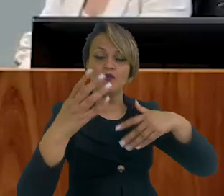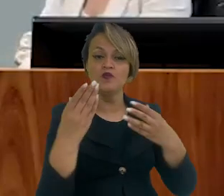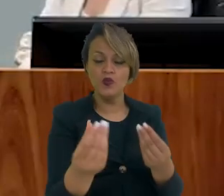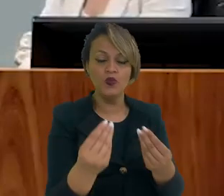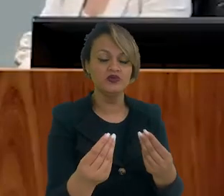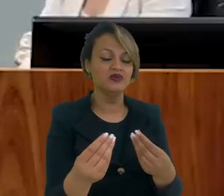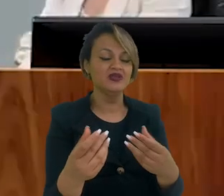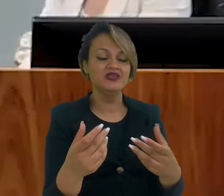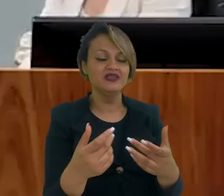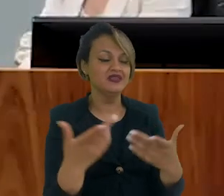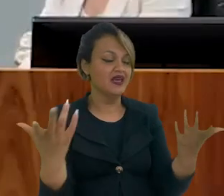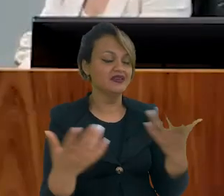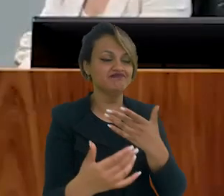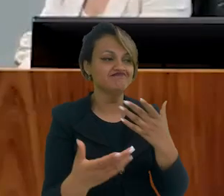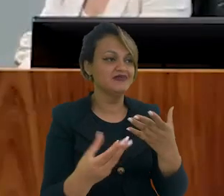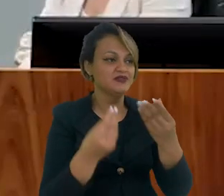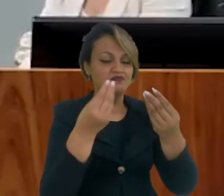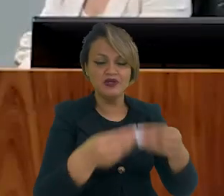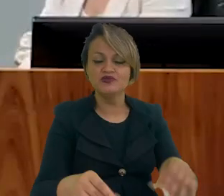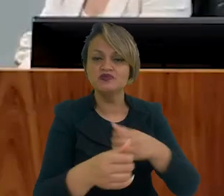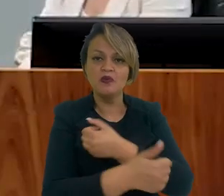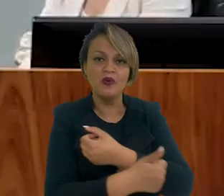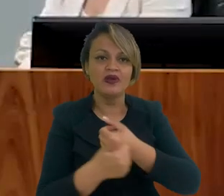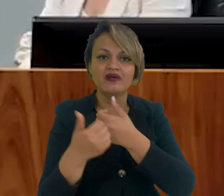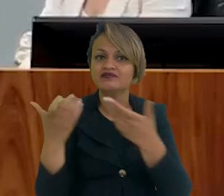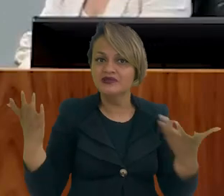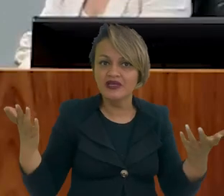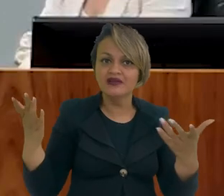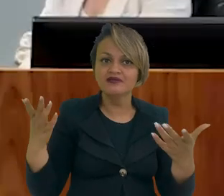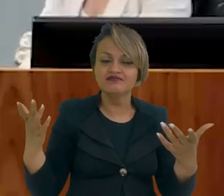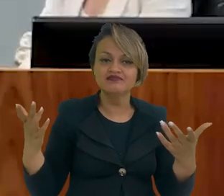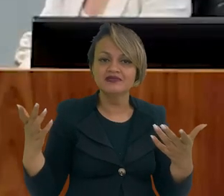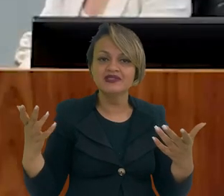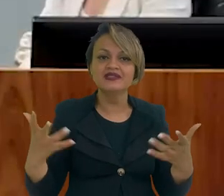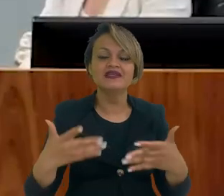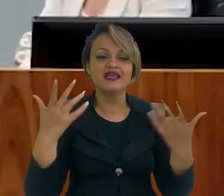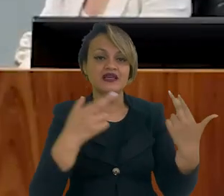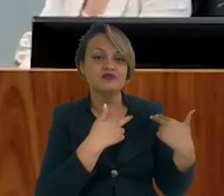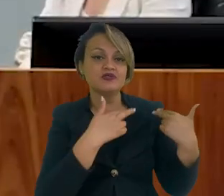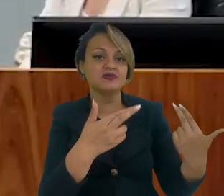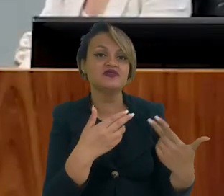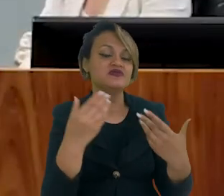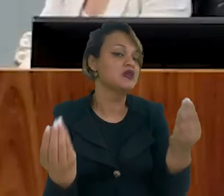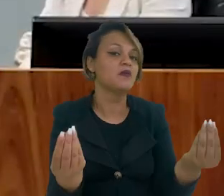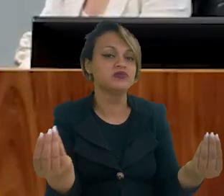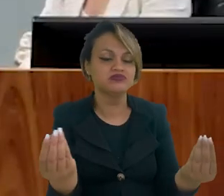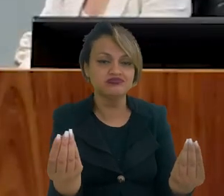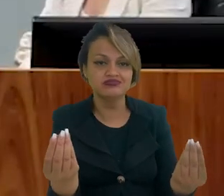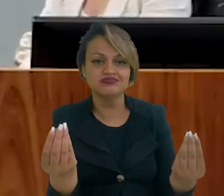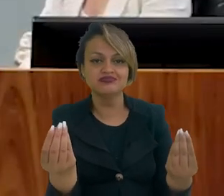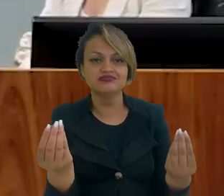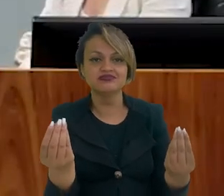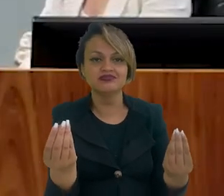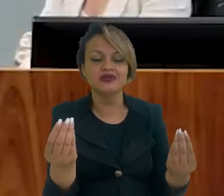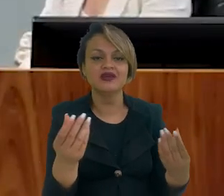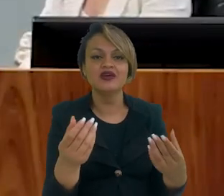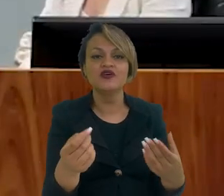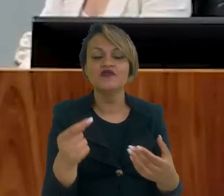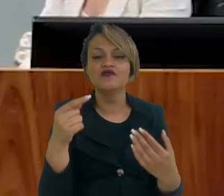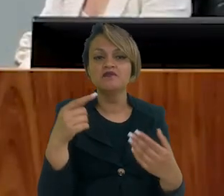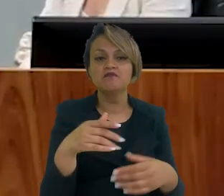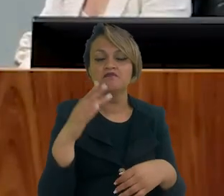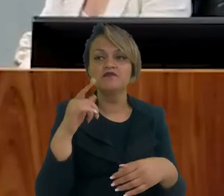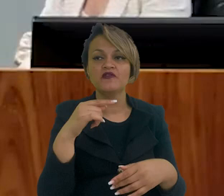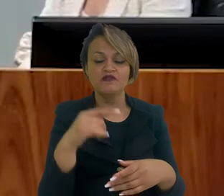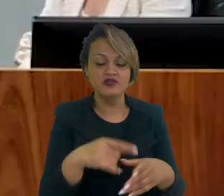própria eu acho que os advogados pedem muito existe uma proliferação de dano moral incabível isso gera o que se denomina de